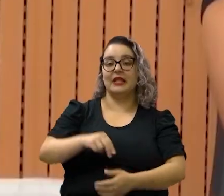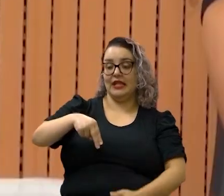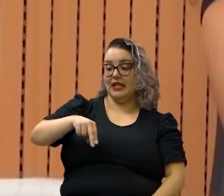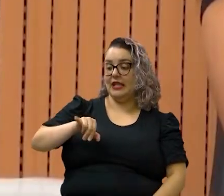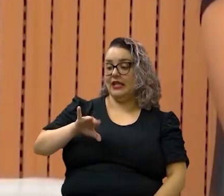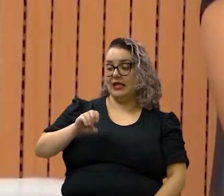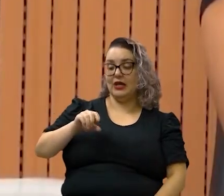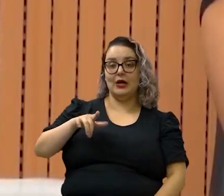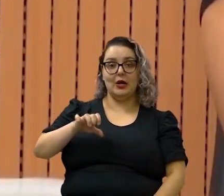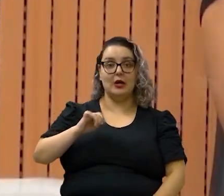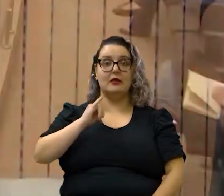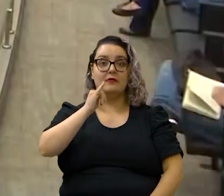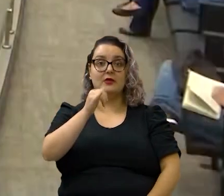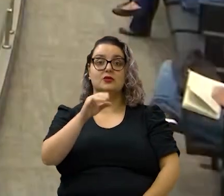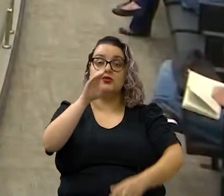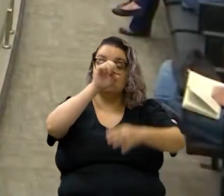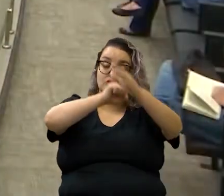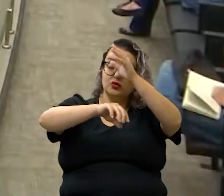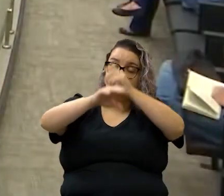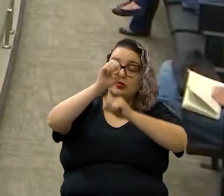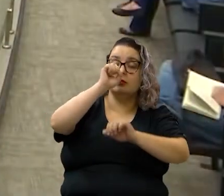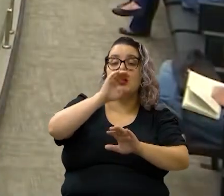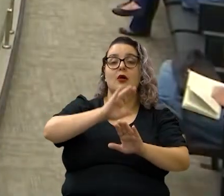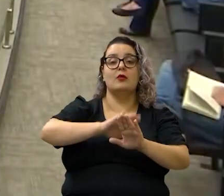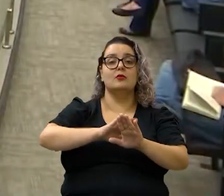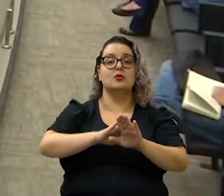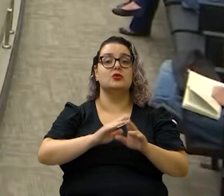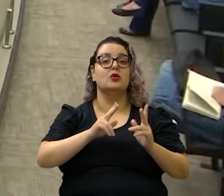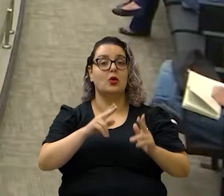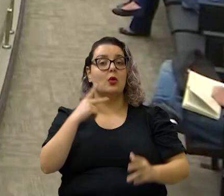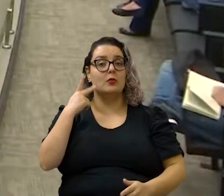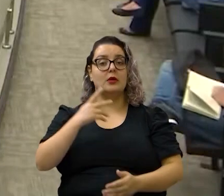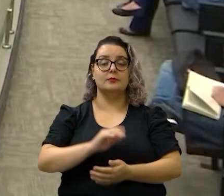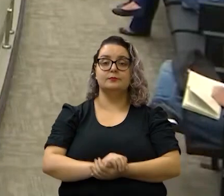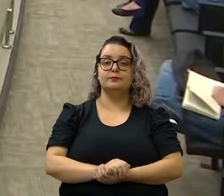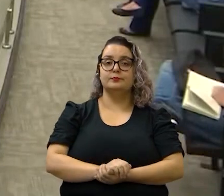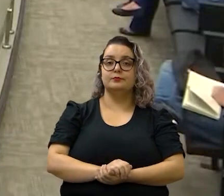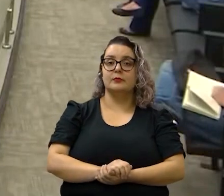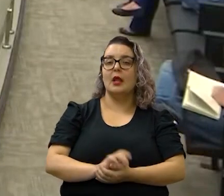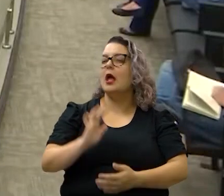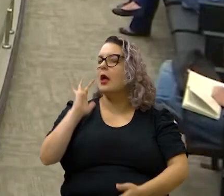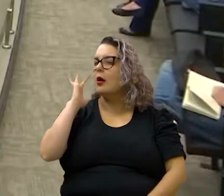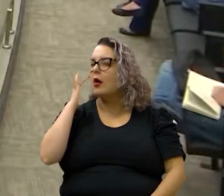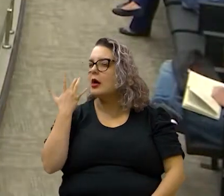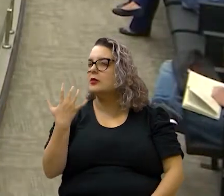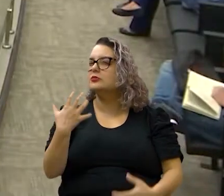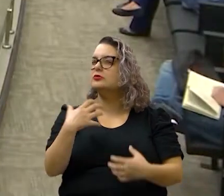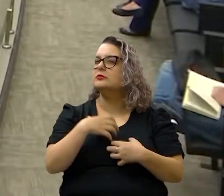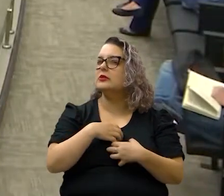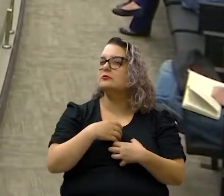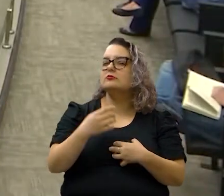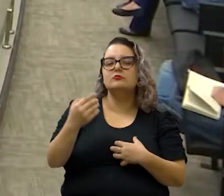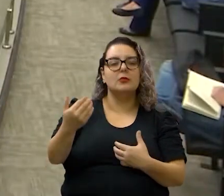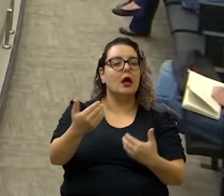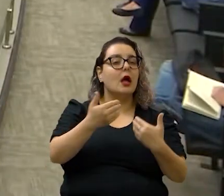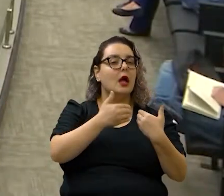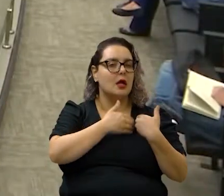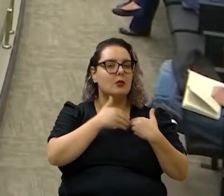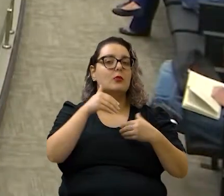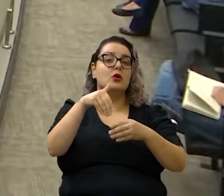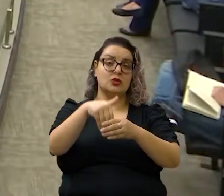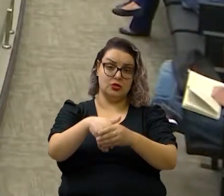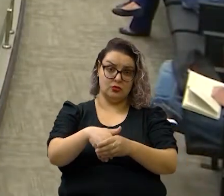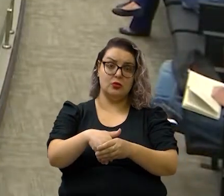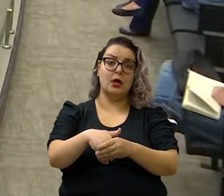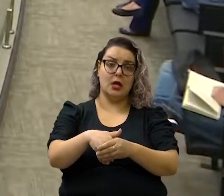Nicole falou sobre o aprendizado e a função como Vereador Eu acho que um senso de responsabilidade na